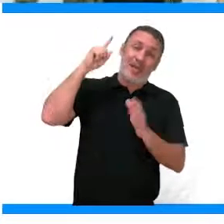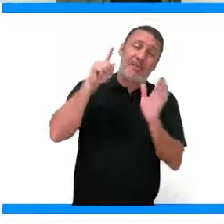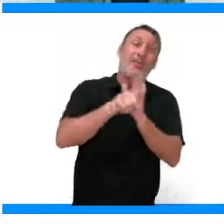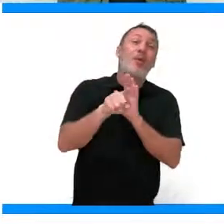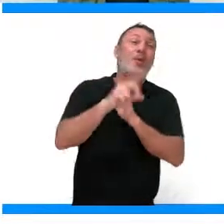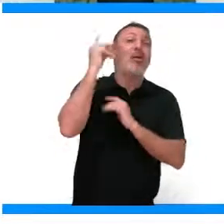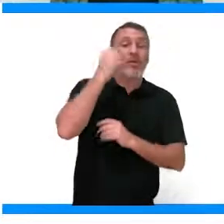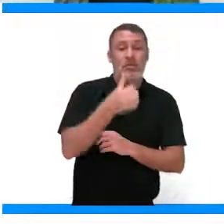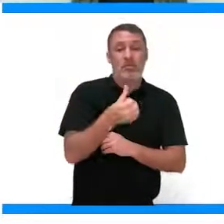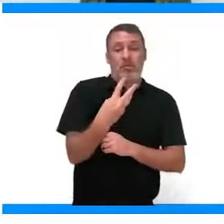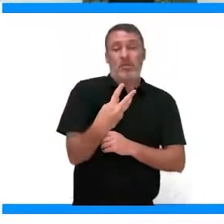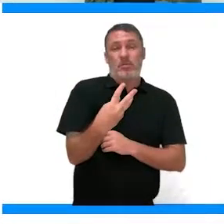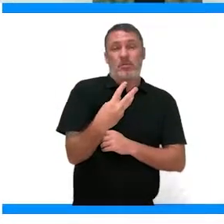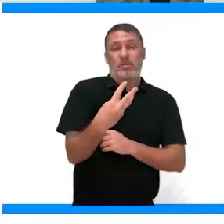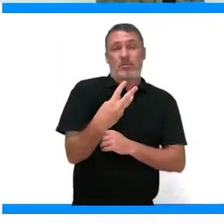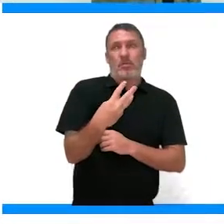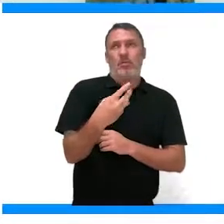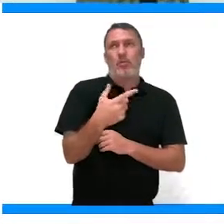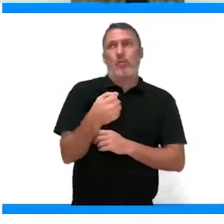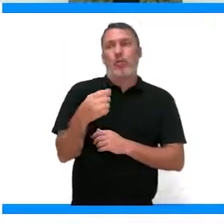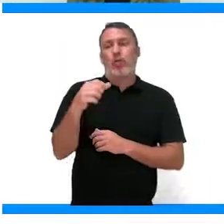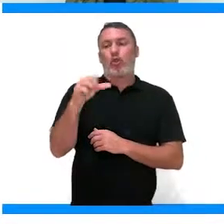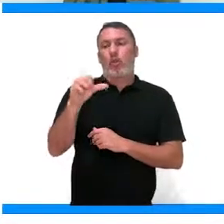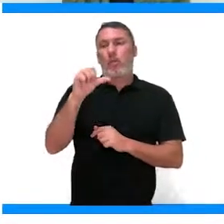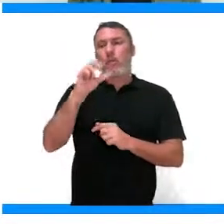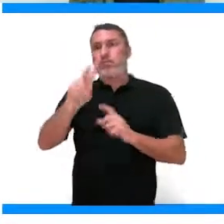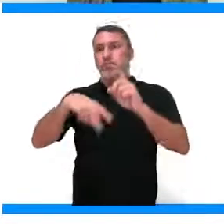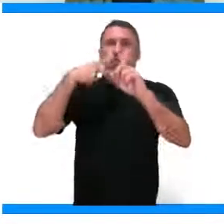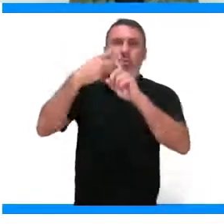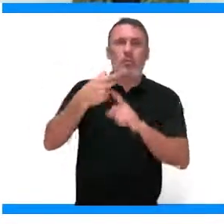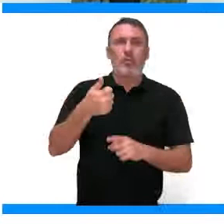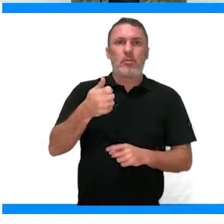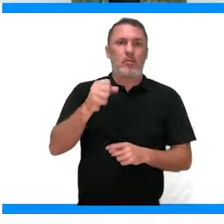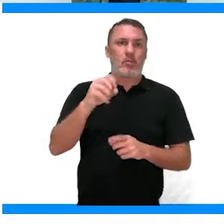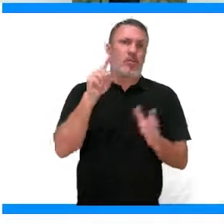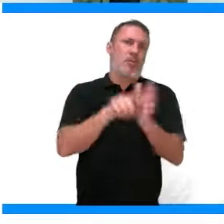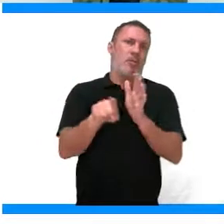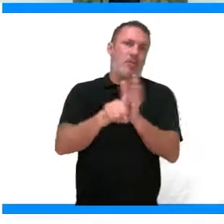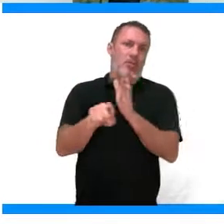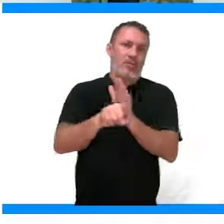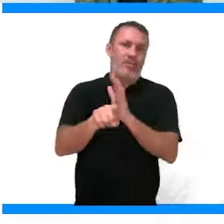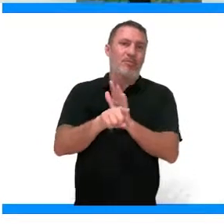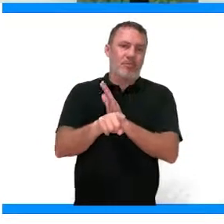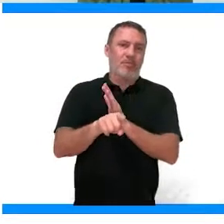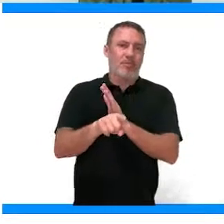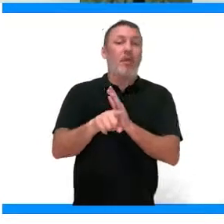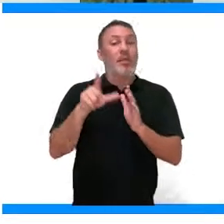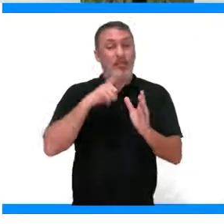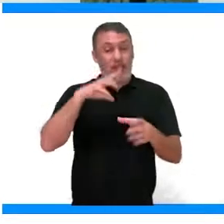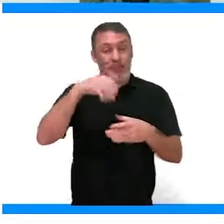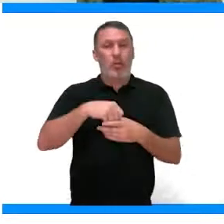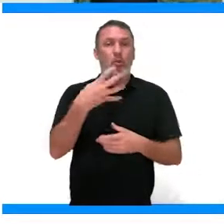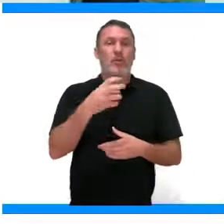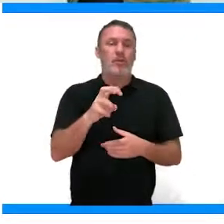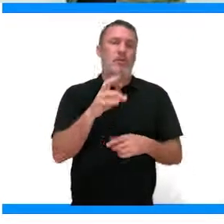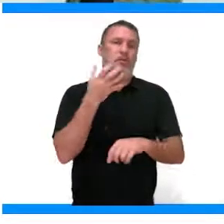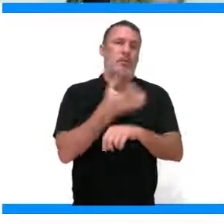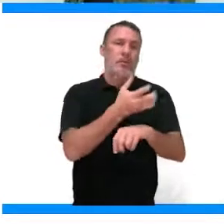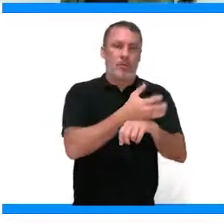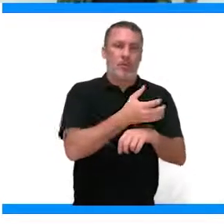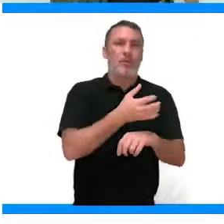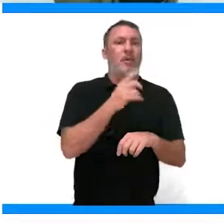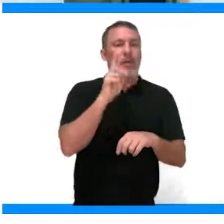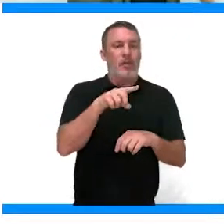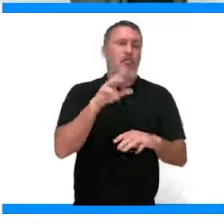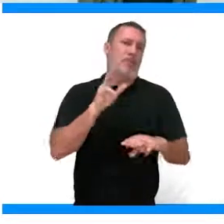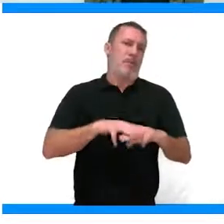63 questões no total. Em 2009, ele passa para 180. E aí são 45 de matemática. É a única matéria